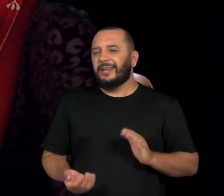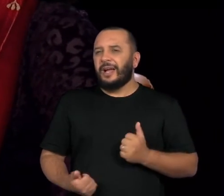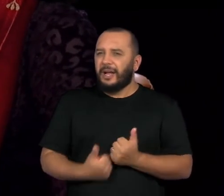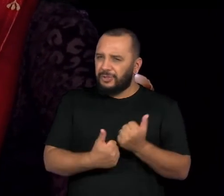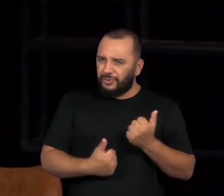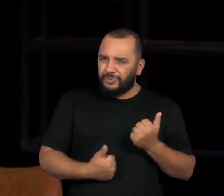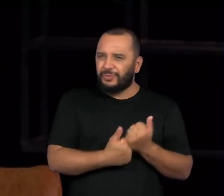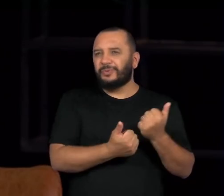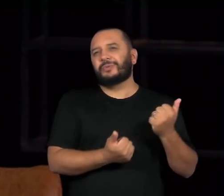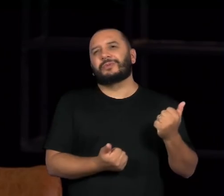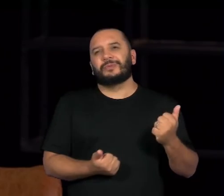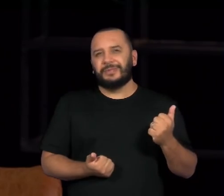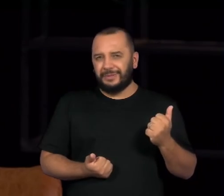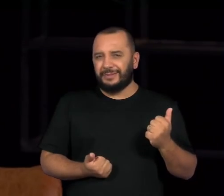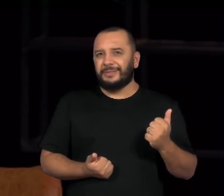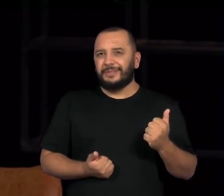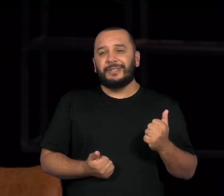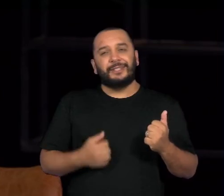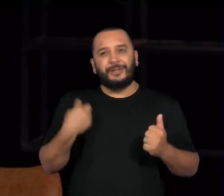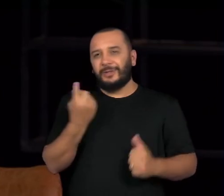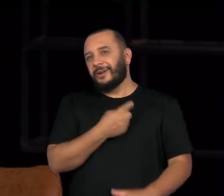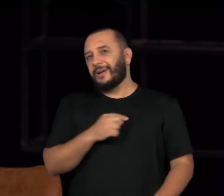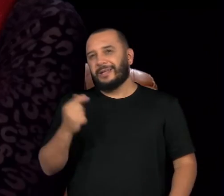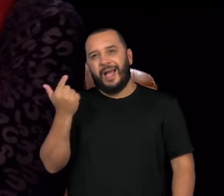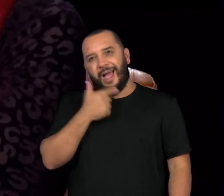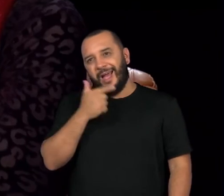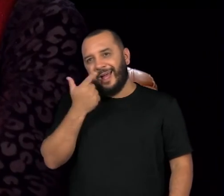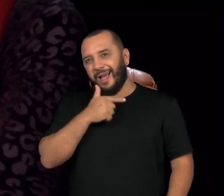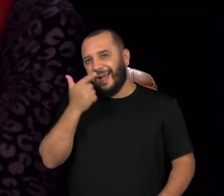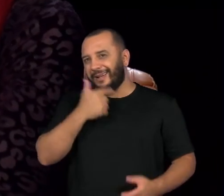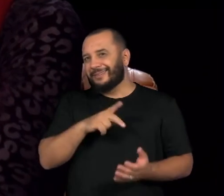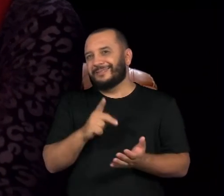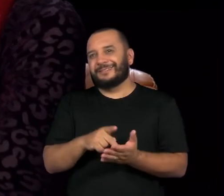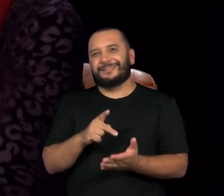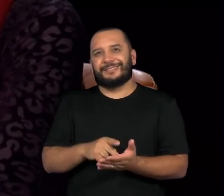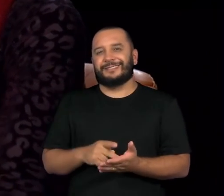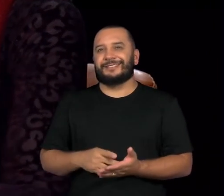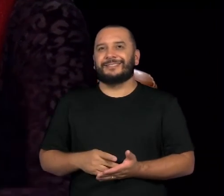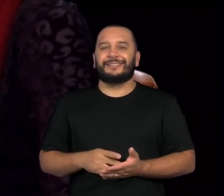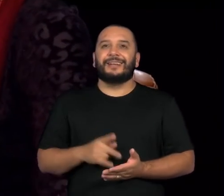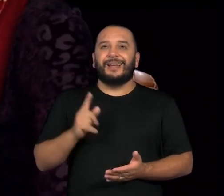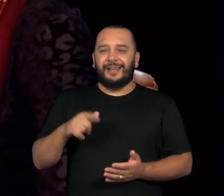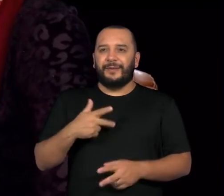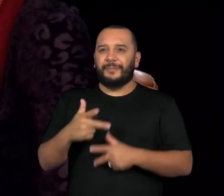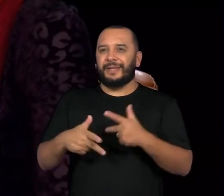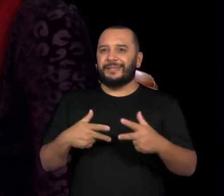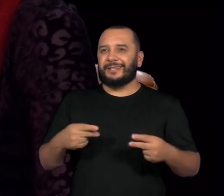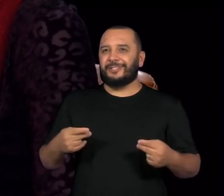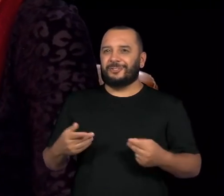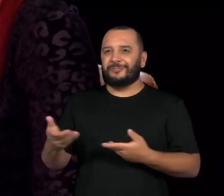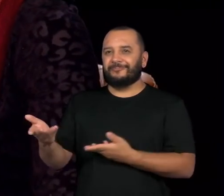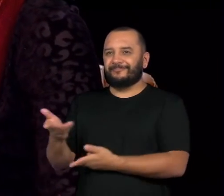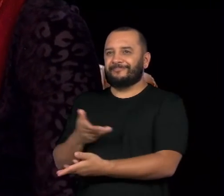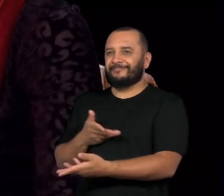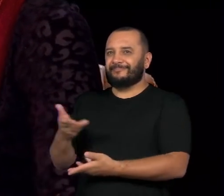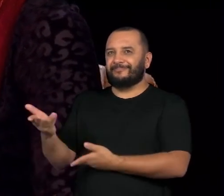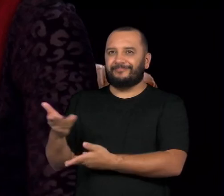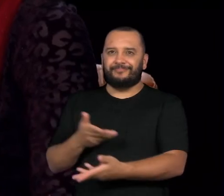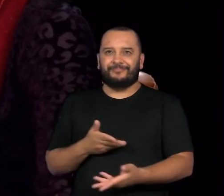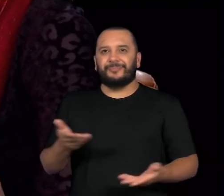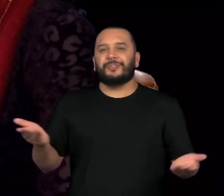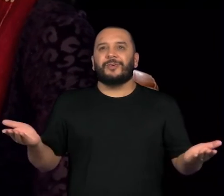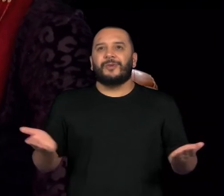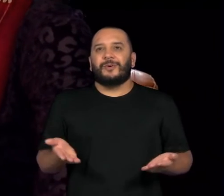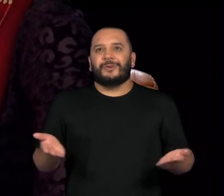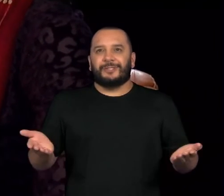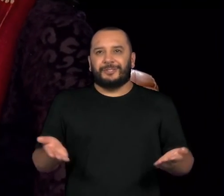suporte, te dá elementos, a gente se divertiu muito. Então, é esse presente que a gente dá um para o outro, a